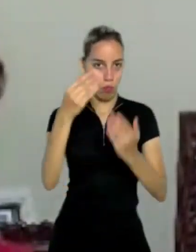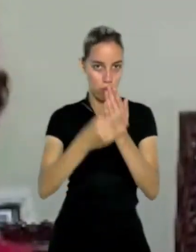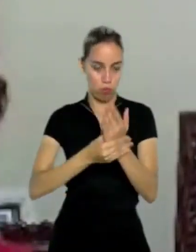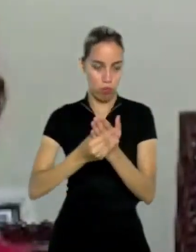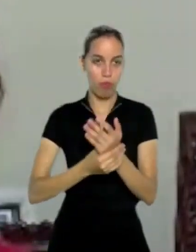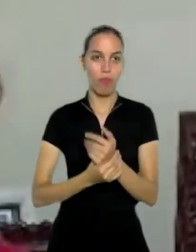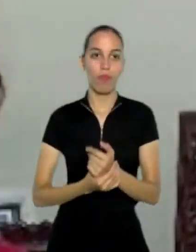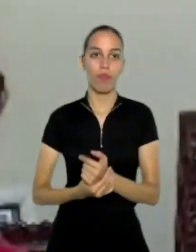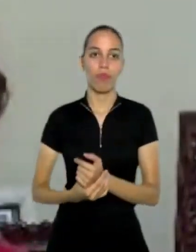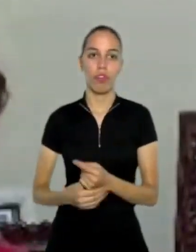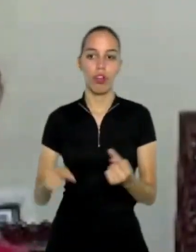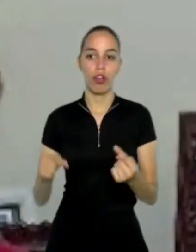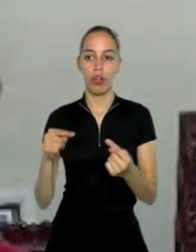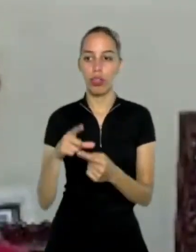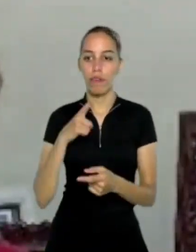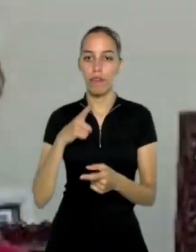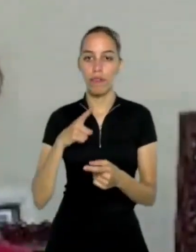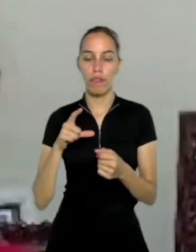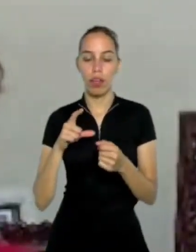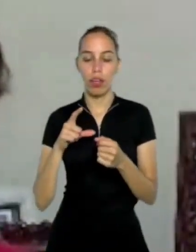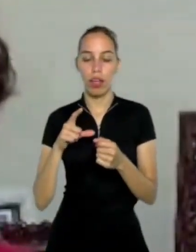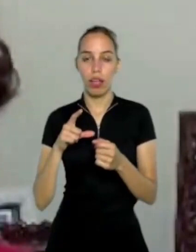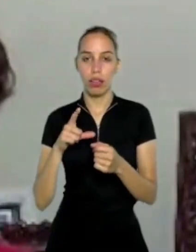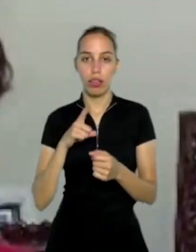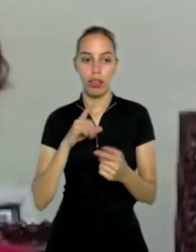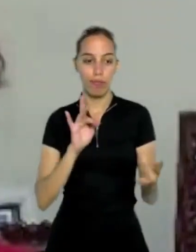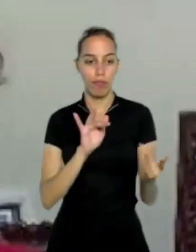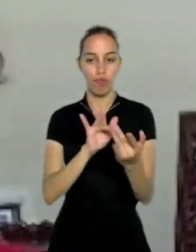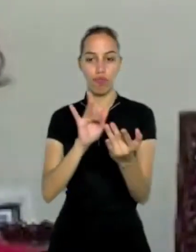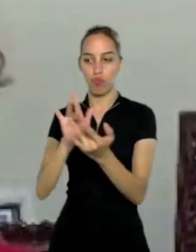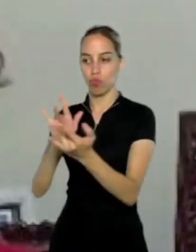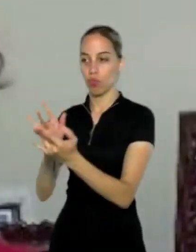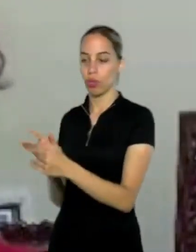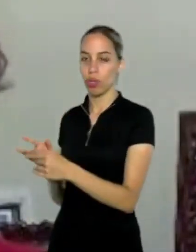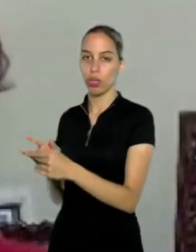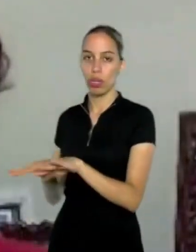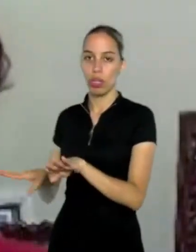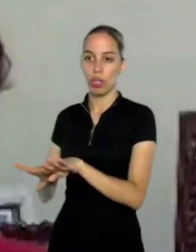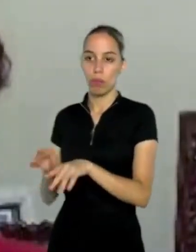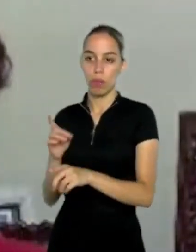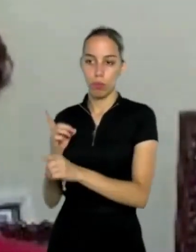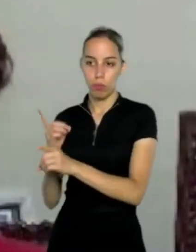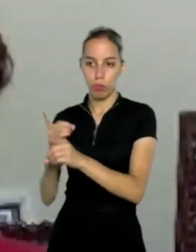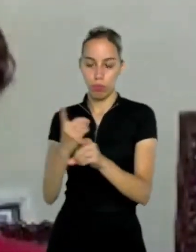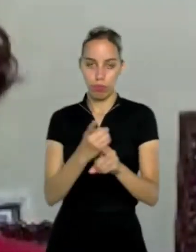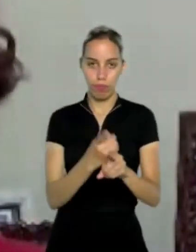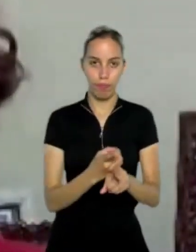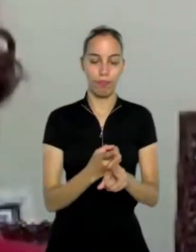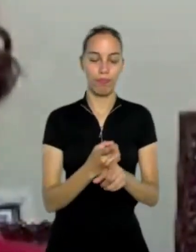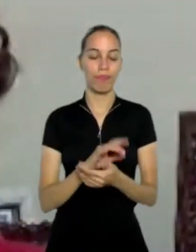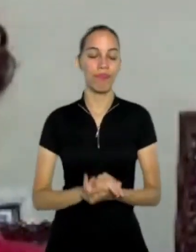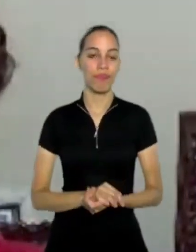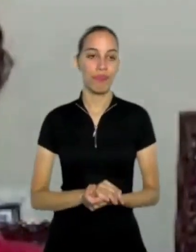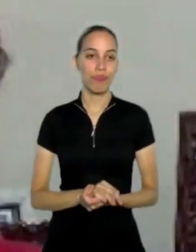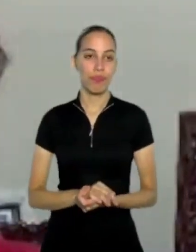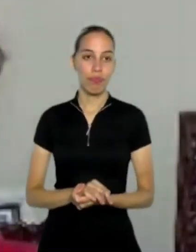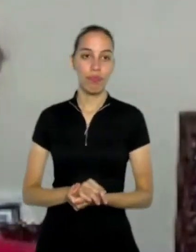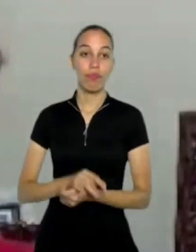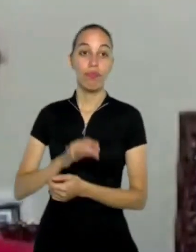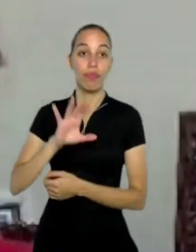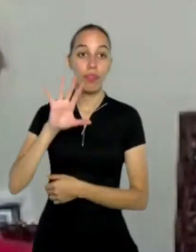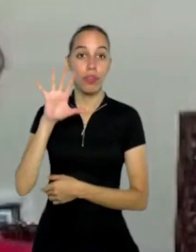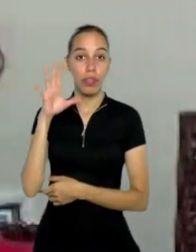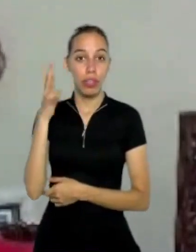a nossa rede mesmo, né? De pessoas, de encontros. E eu acho que a literatura